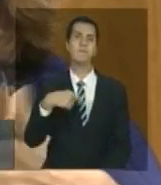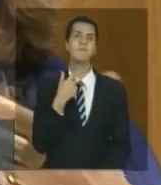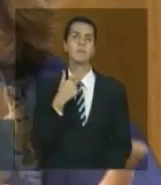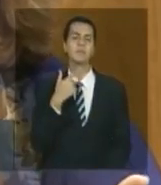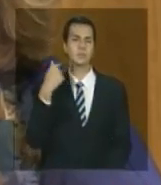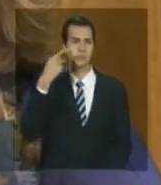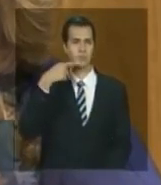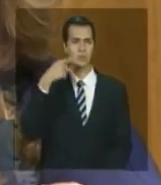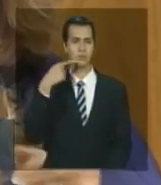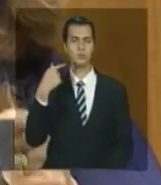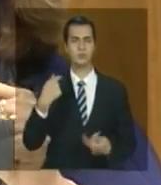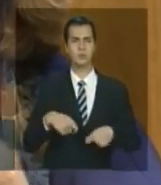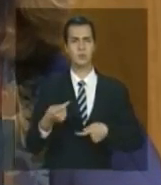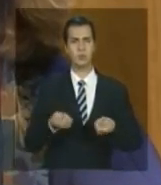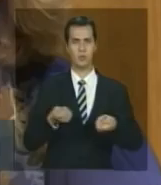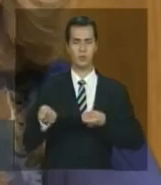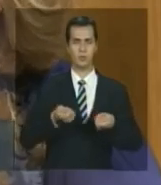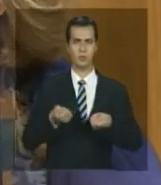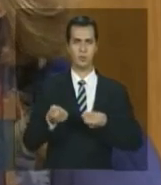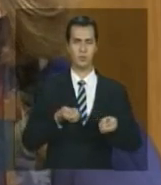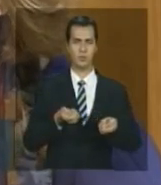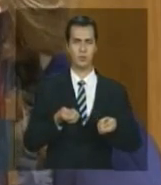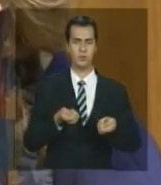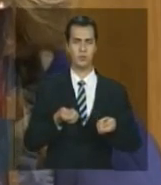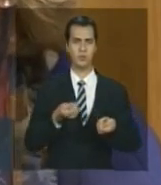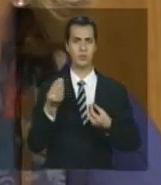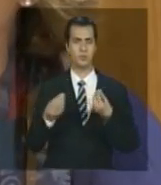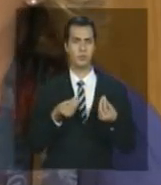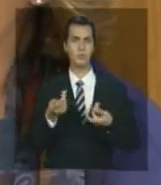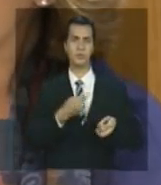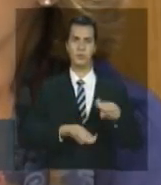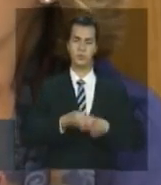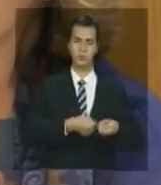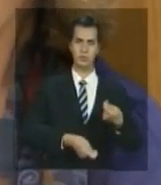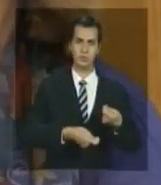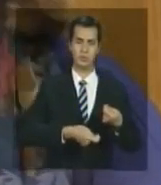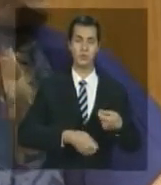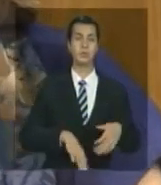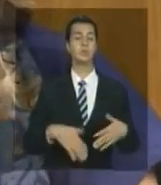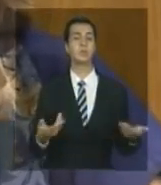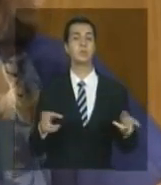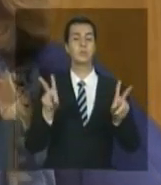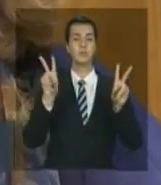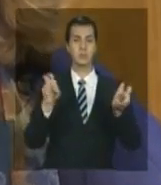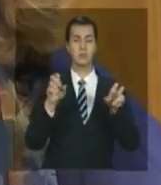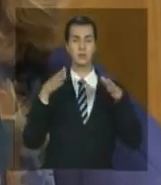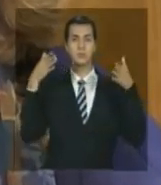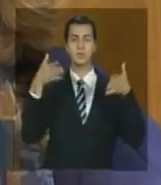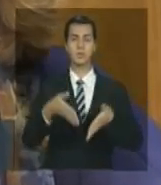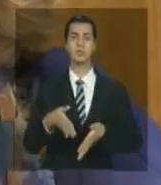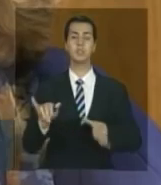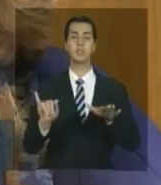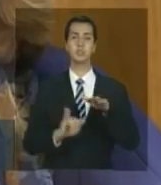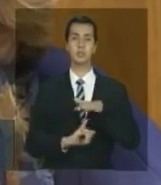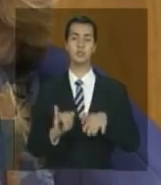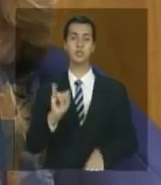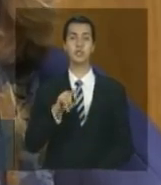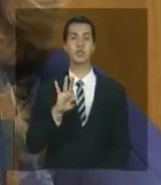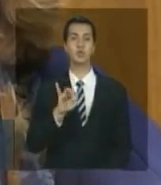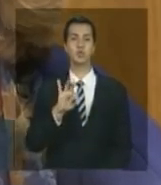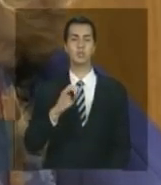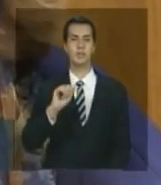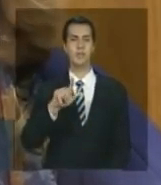você fazer essa coordenação quanto à agenda econômica. No que diz respeito à institucionalização do BRICS,